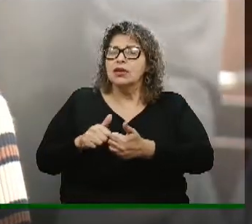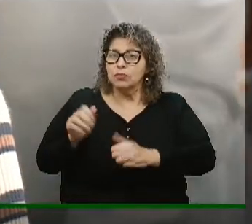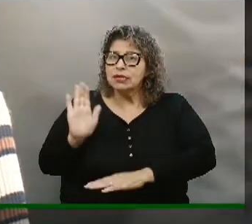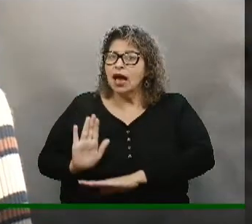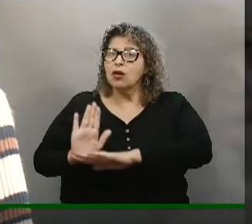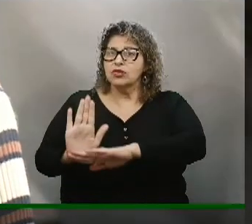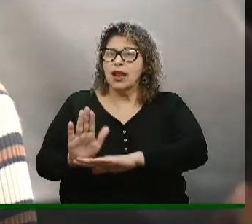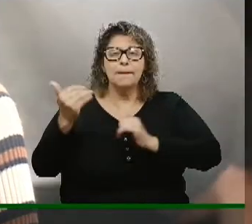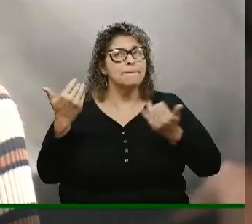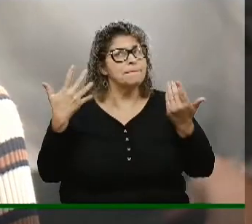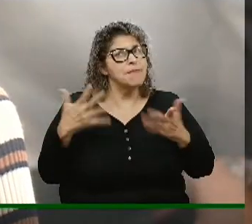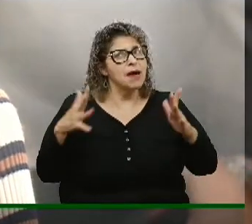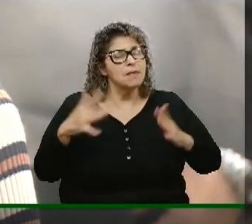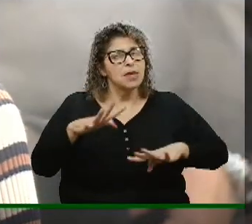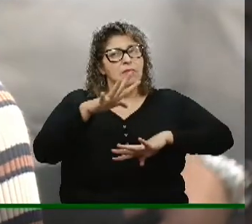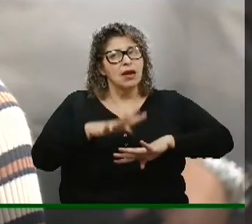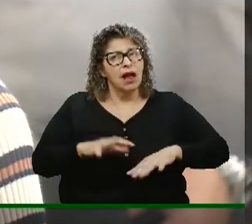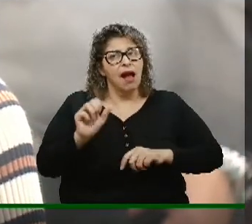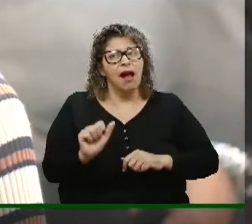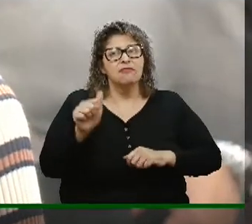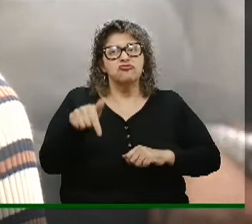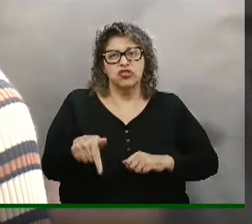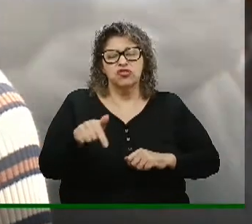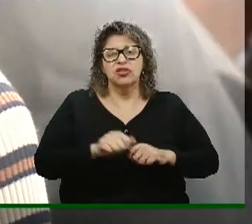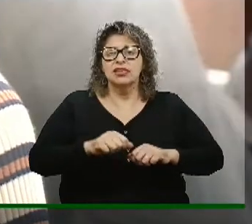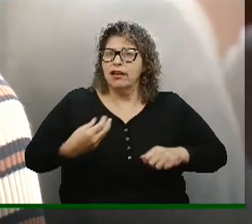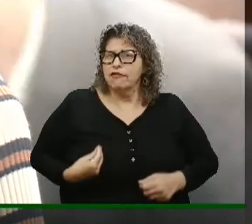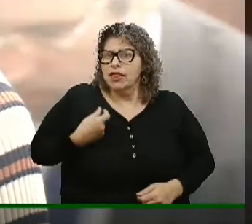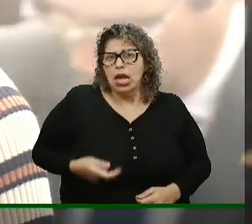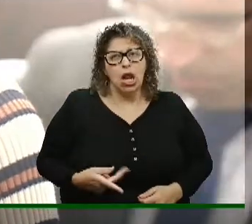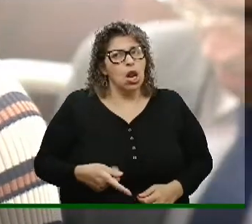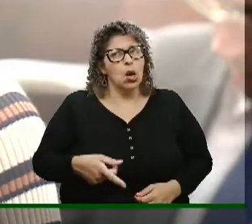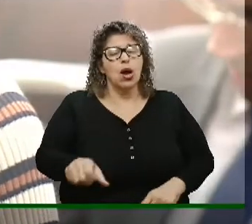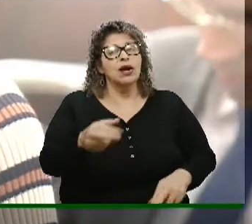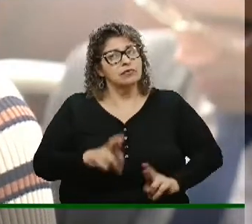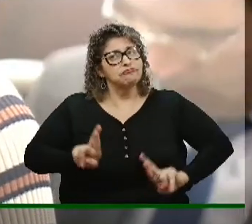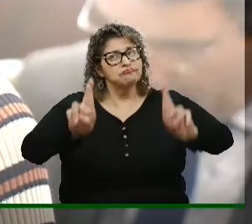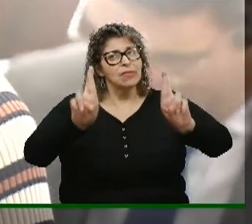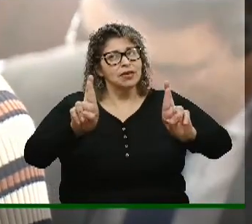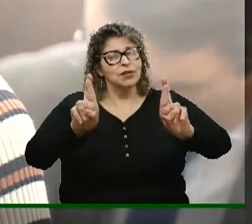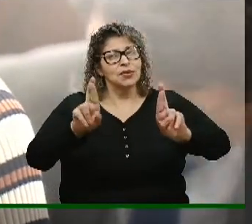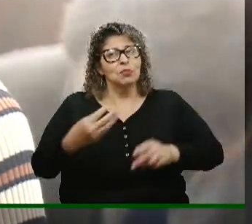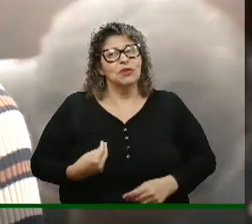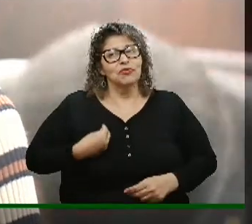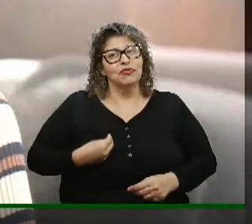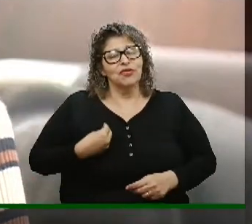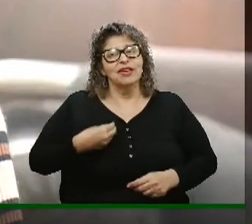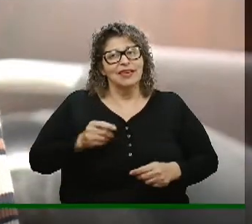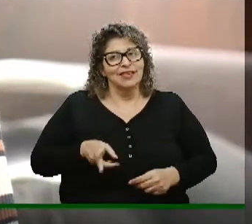mão. Parabéns à rede de ensino adventista, vida longa, e espero que meus filhos fiquem por lá até